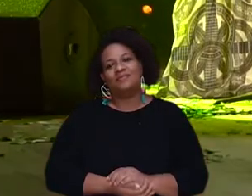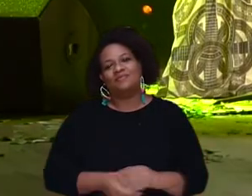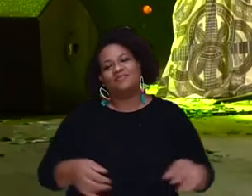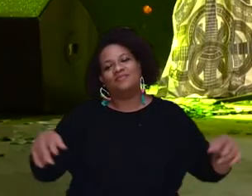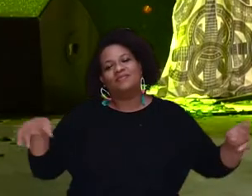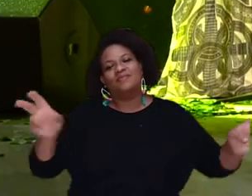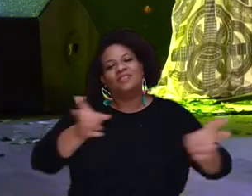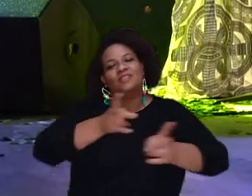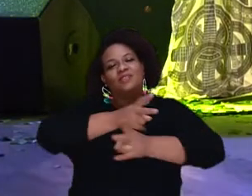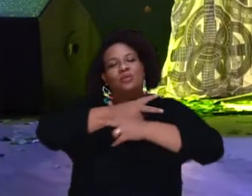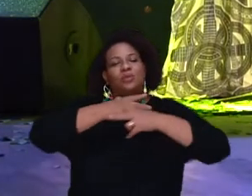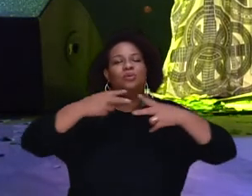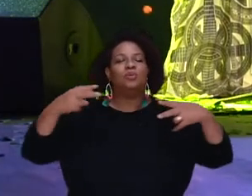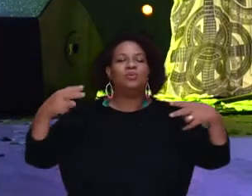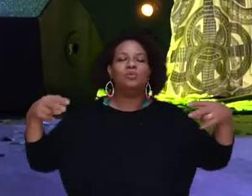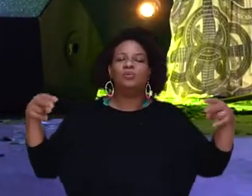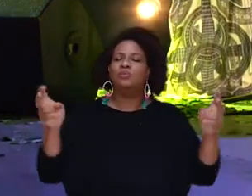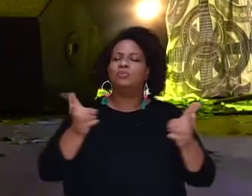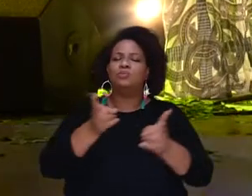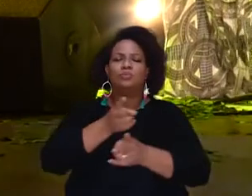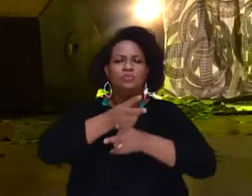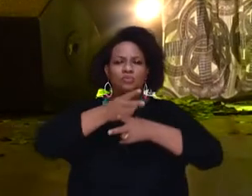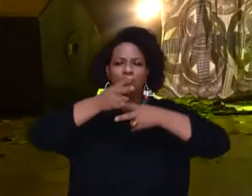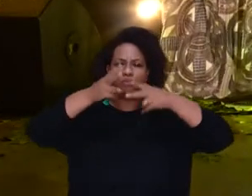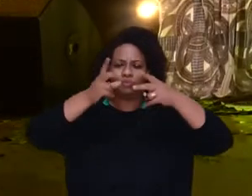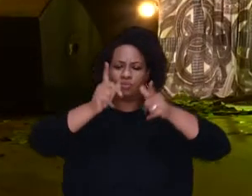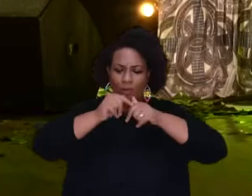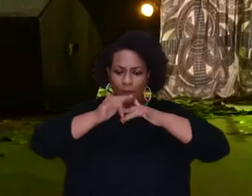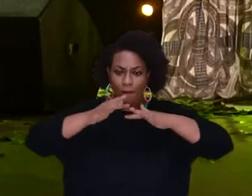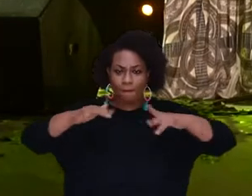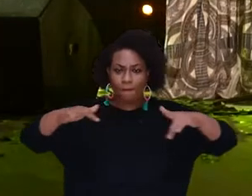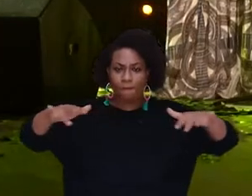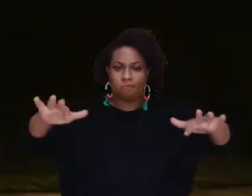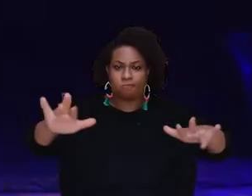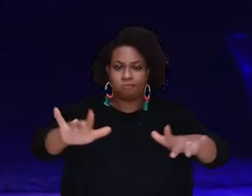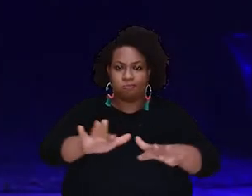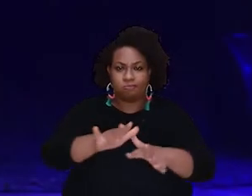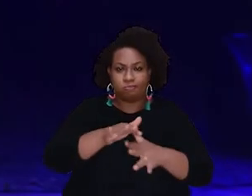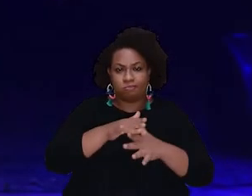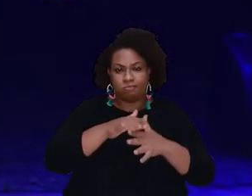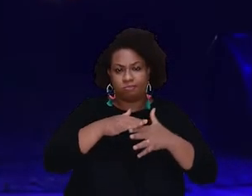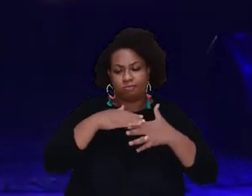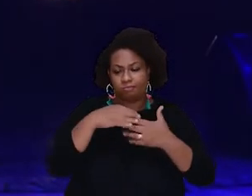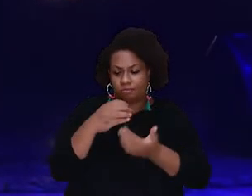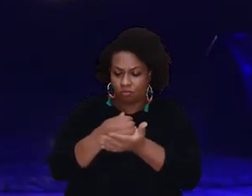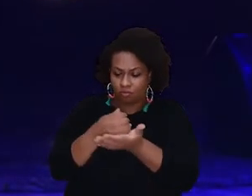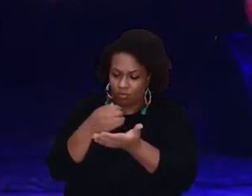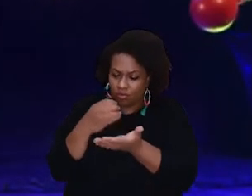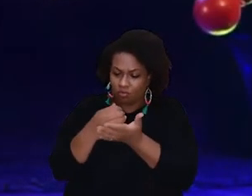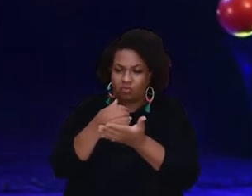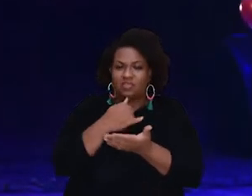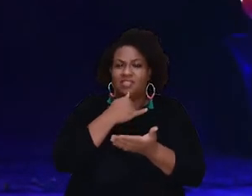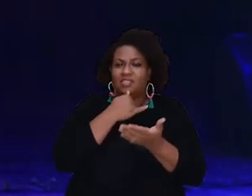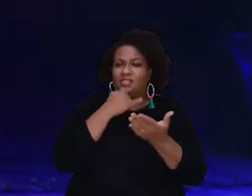Amarelinha, brisa que vem do mar, enche meu copo de espuma, triste de quem